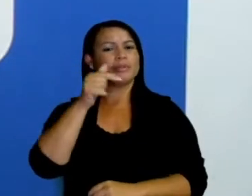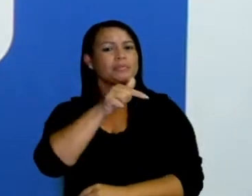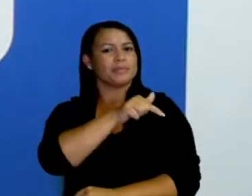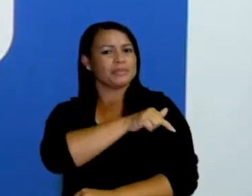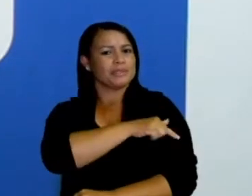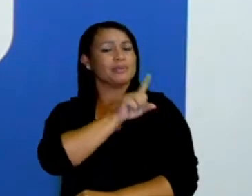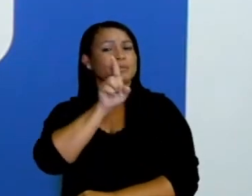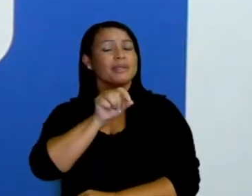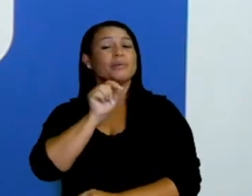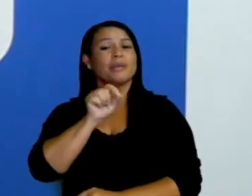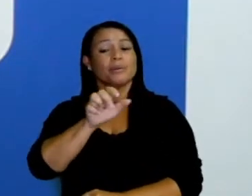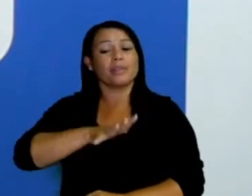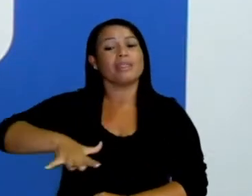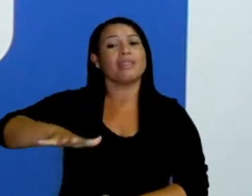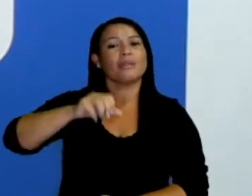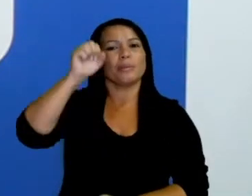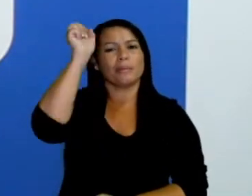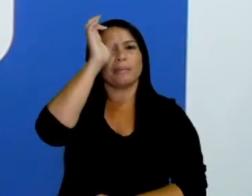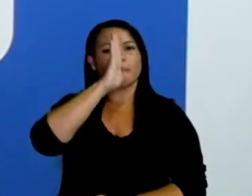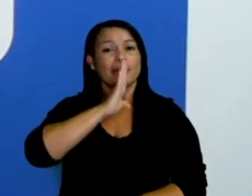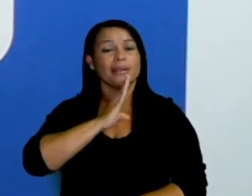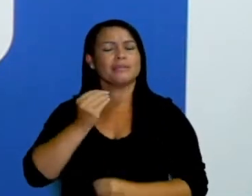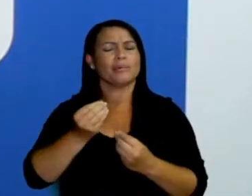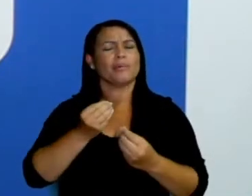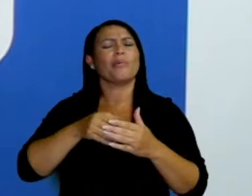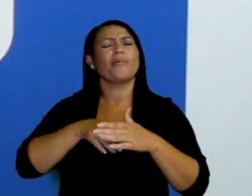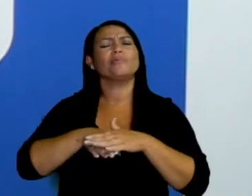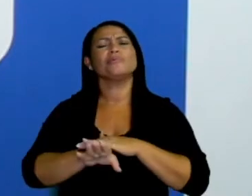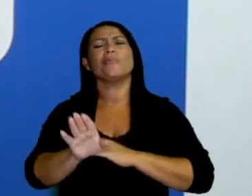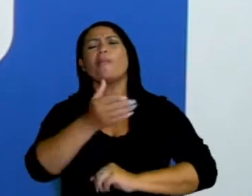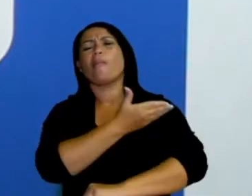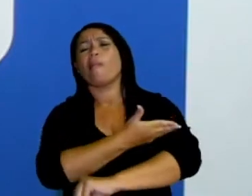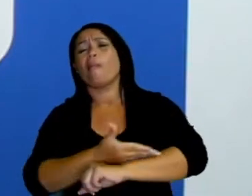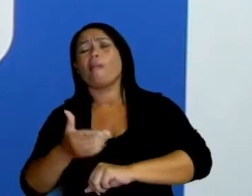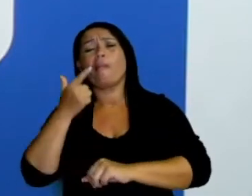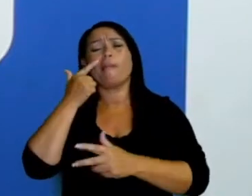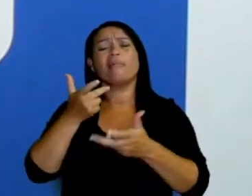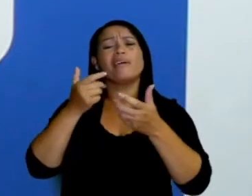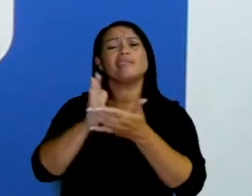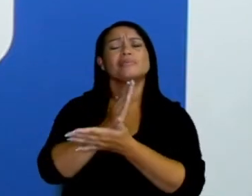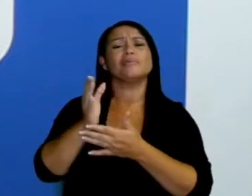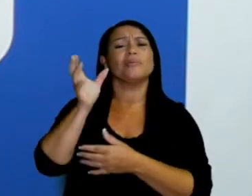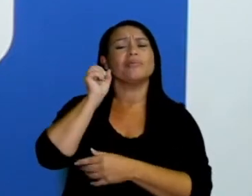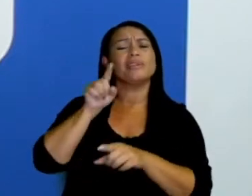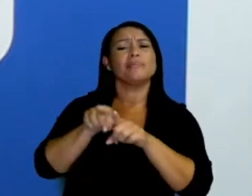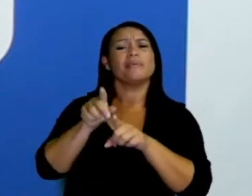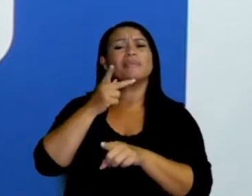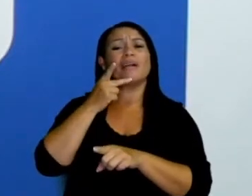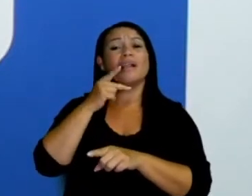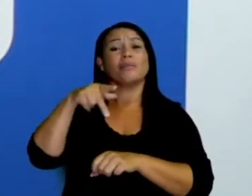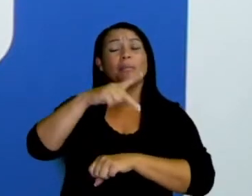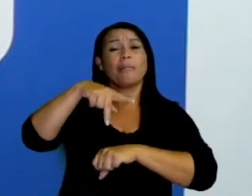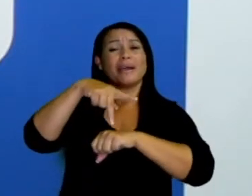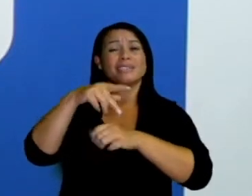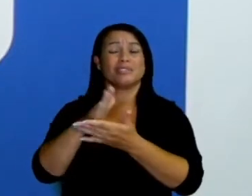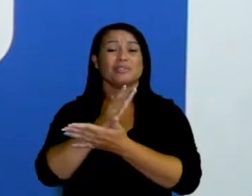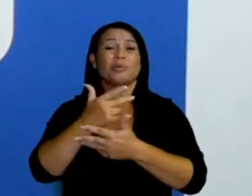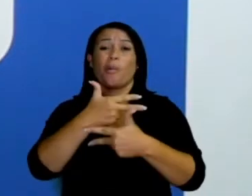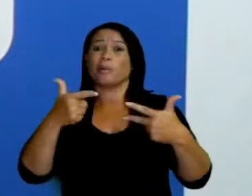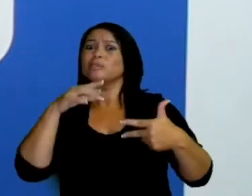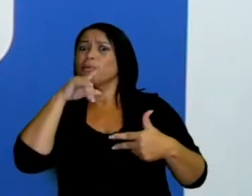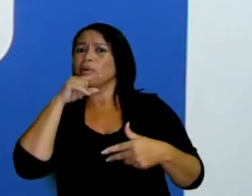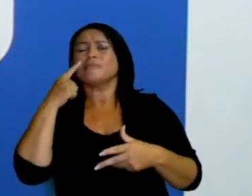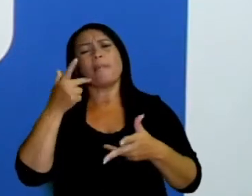que é o território brasileiro. Assim, a gente costuma ver falar do nosso país, mas constantemente só ouvimos coisas ruins. Então a gente vai